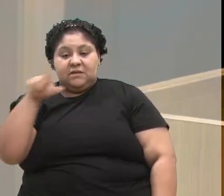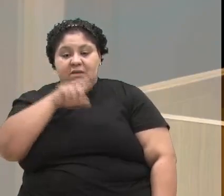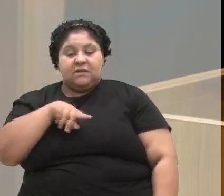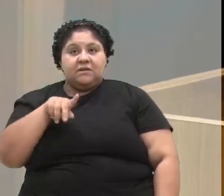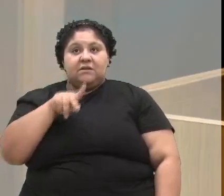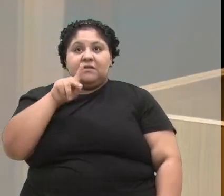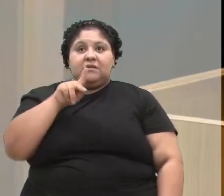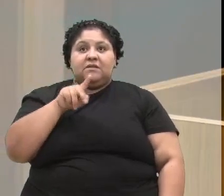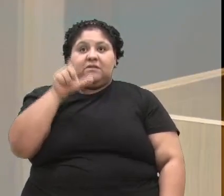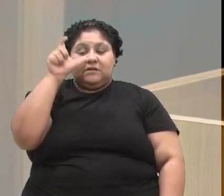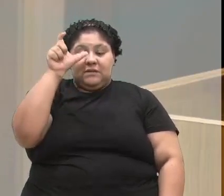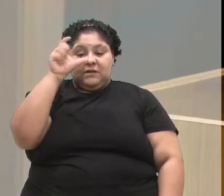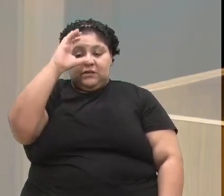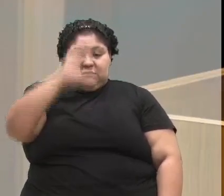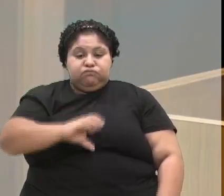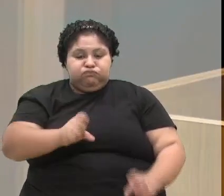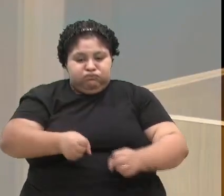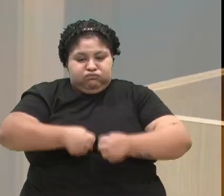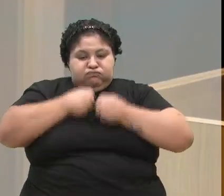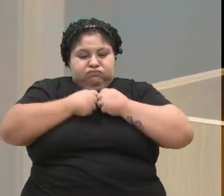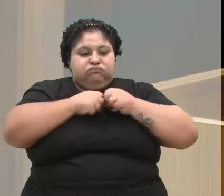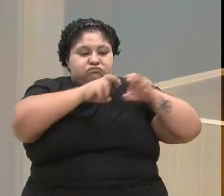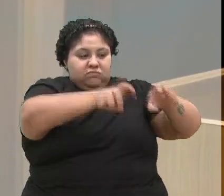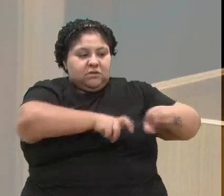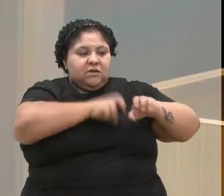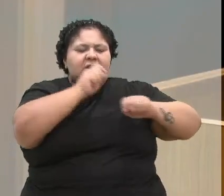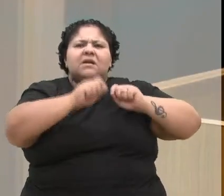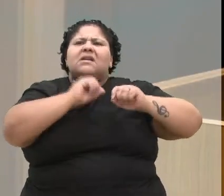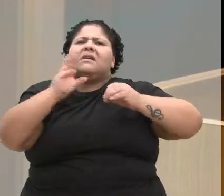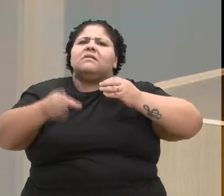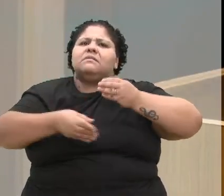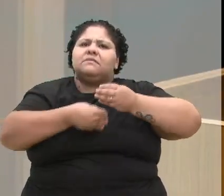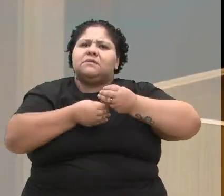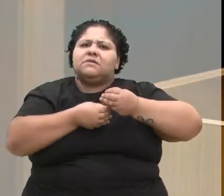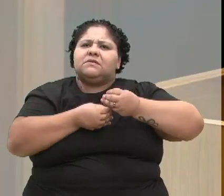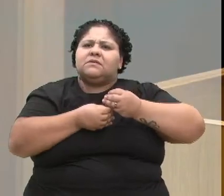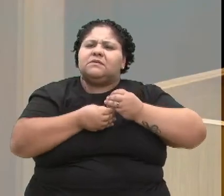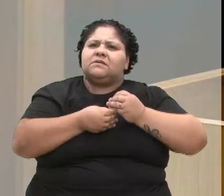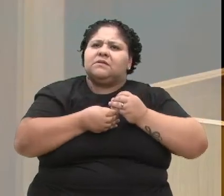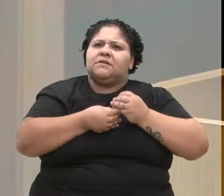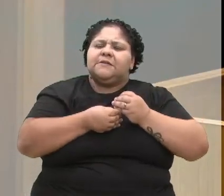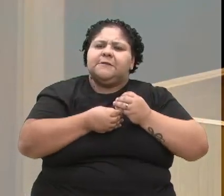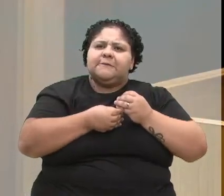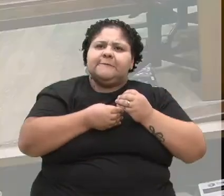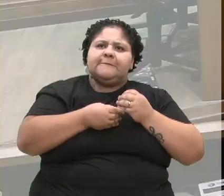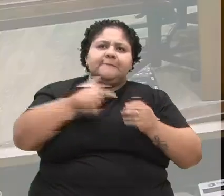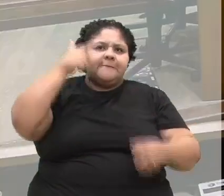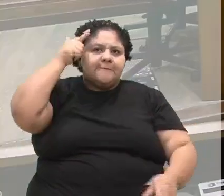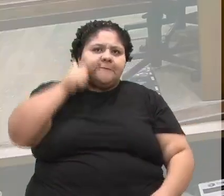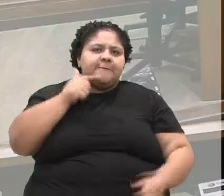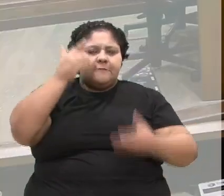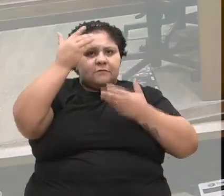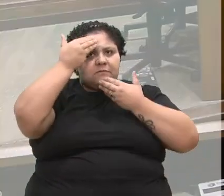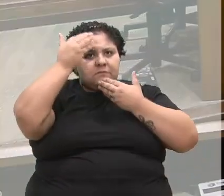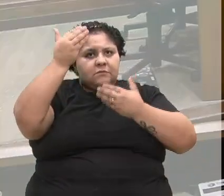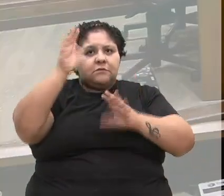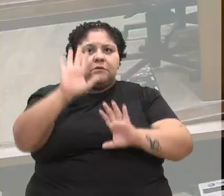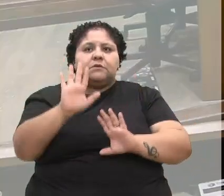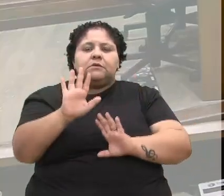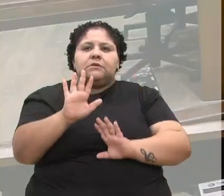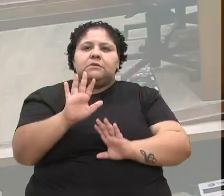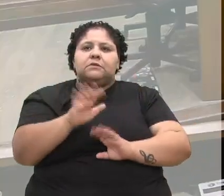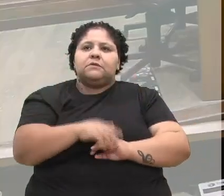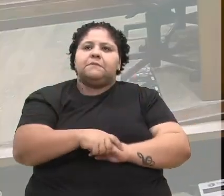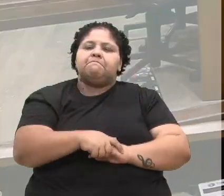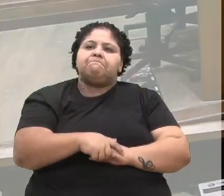está empenhado nas suas lavouras. Quem é que me pediu a sua parte, vereador Lucas? Obrigado. Vai